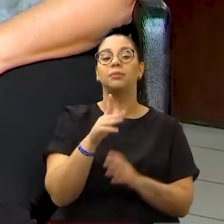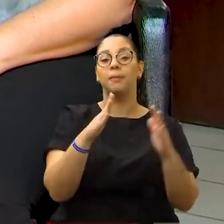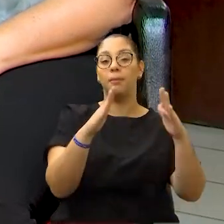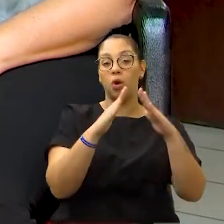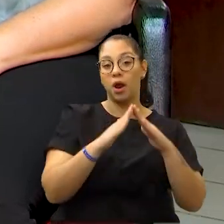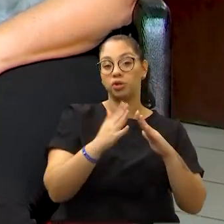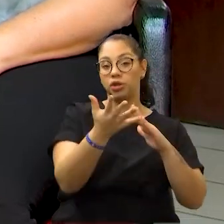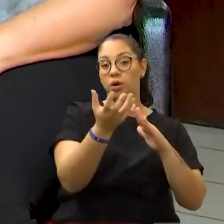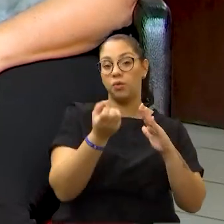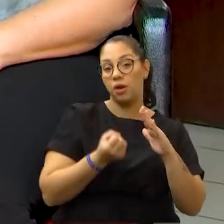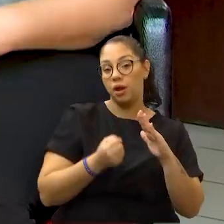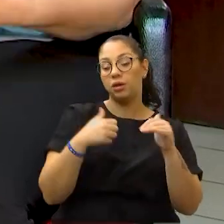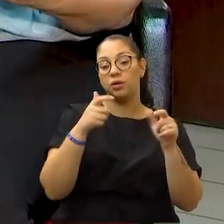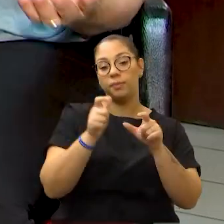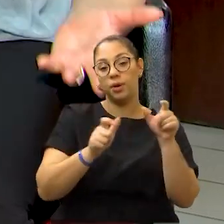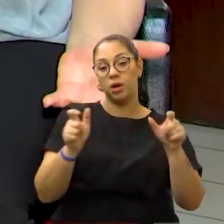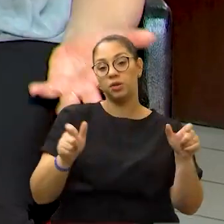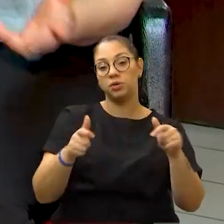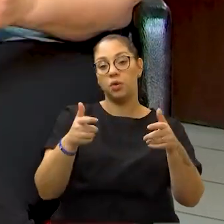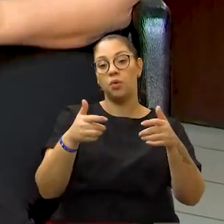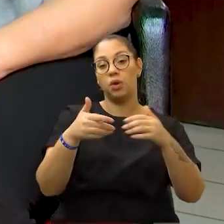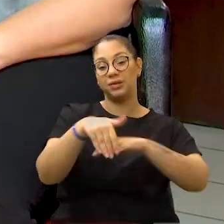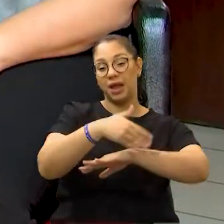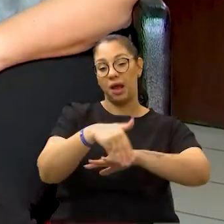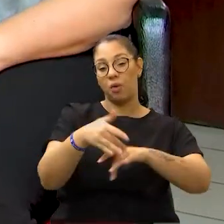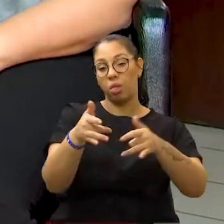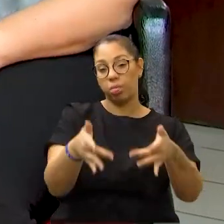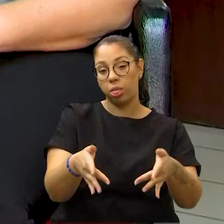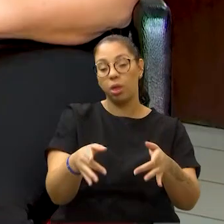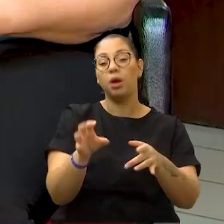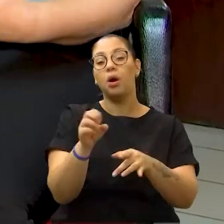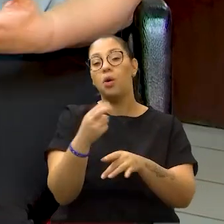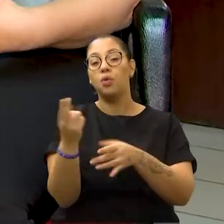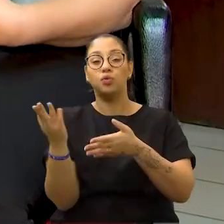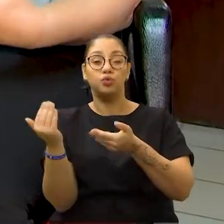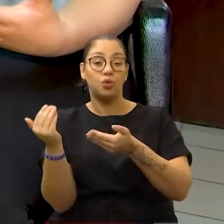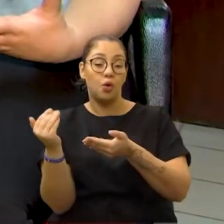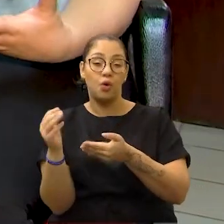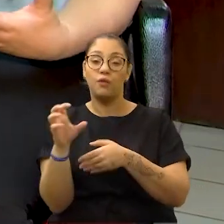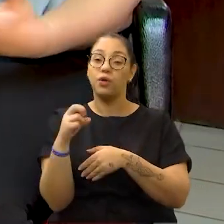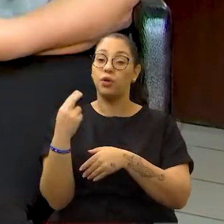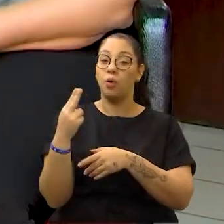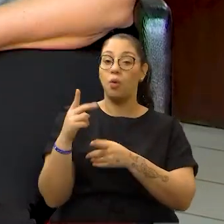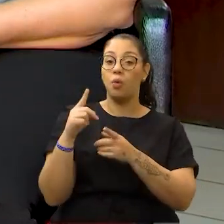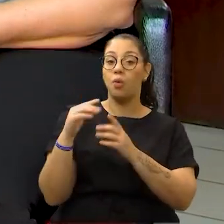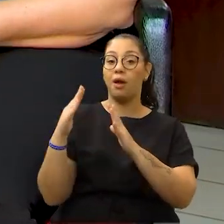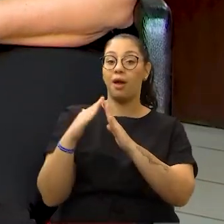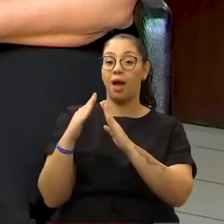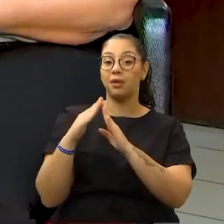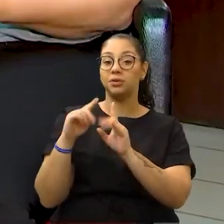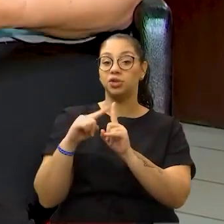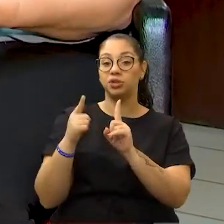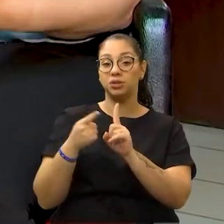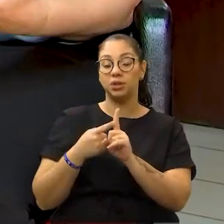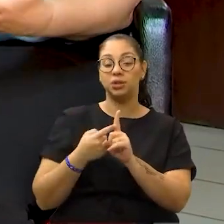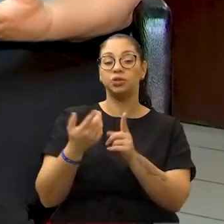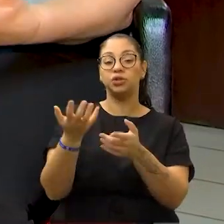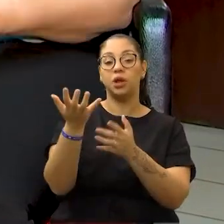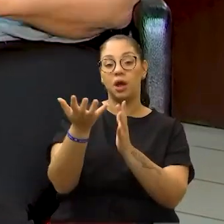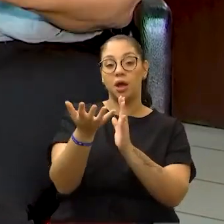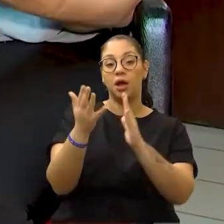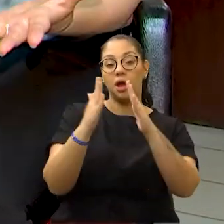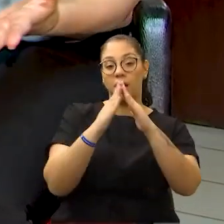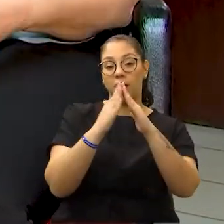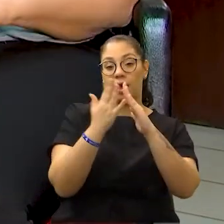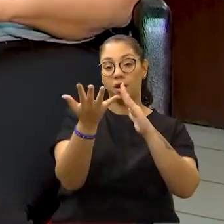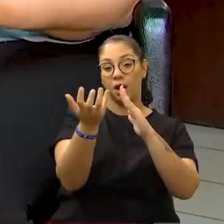rua, jovens, o trabalho da Casa da Gestante, e foi ampliando o trabalho. Hoje nós temos